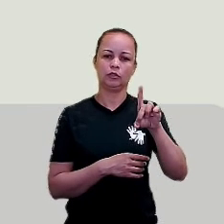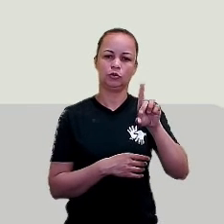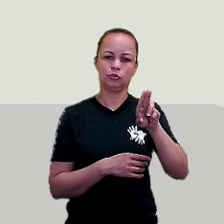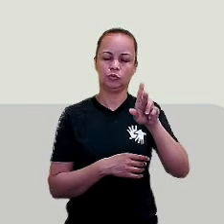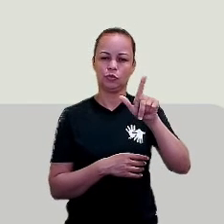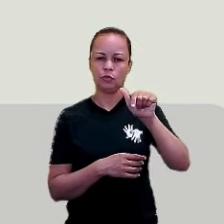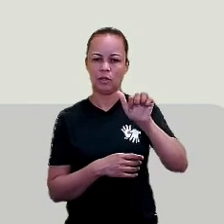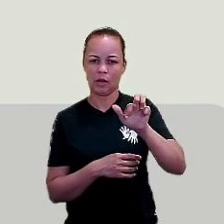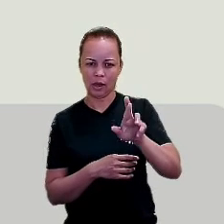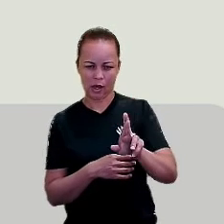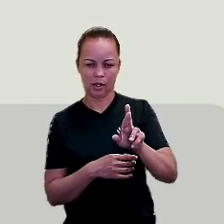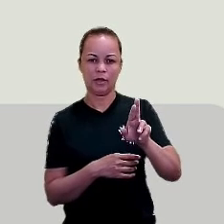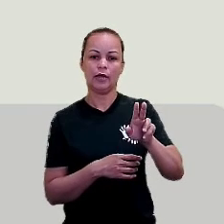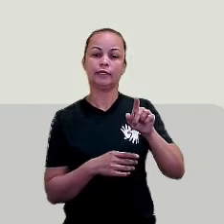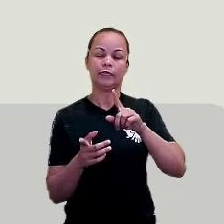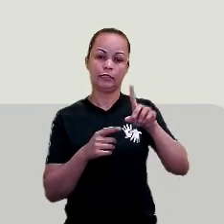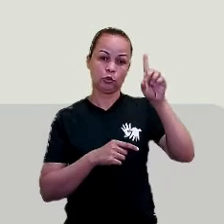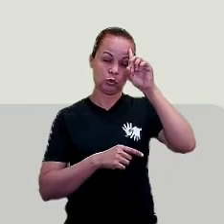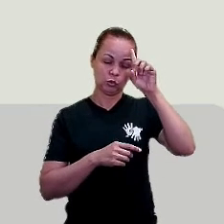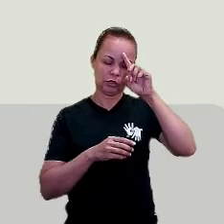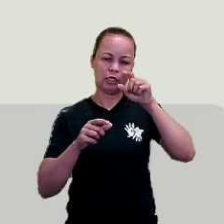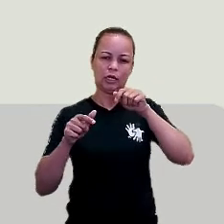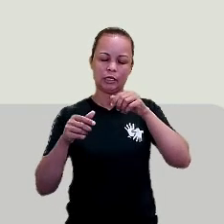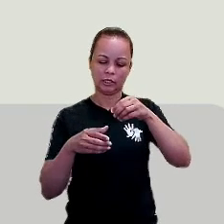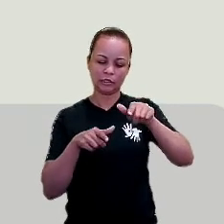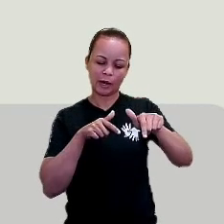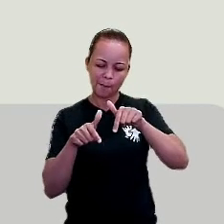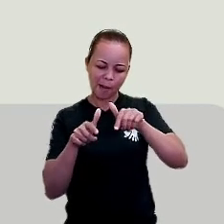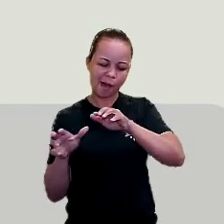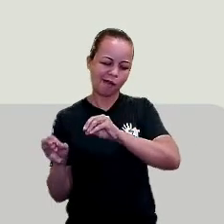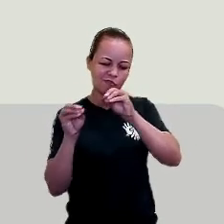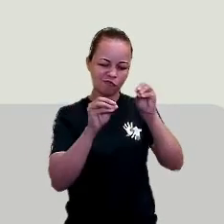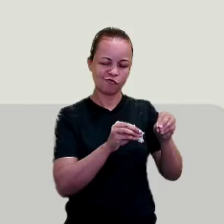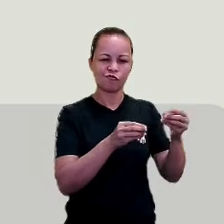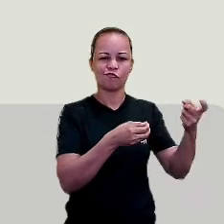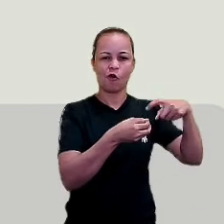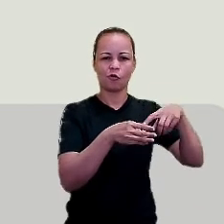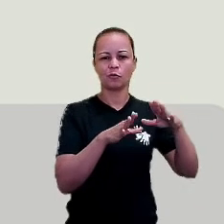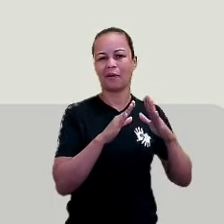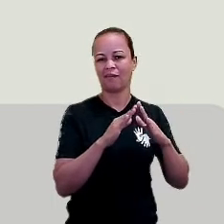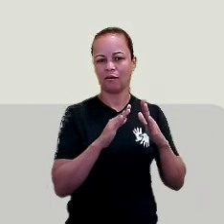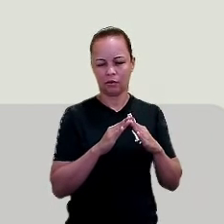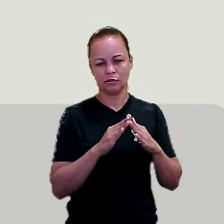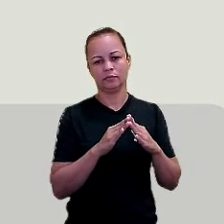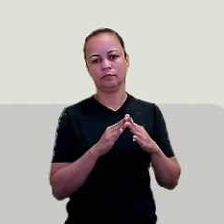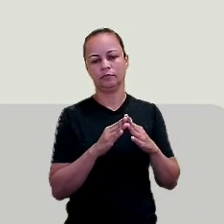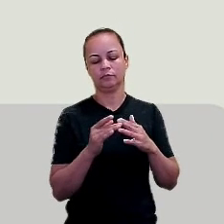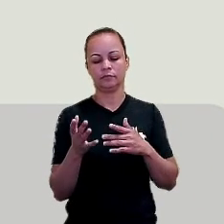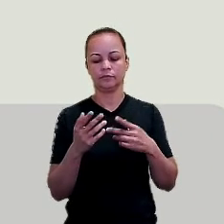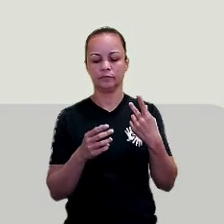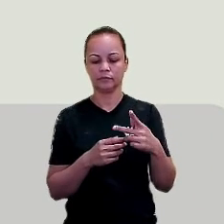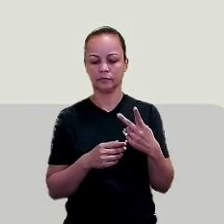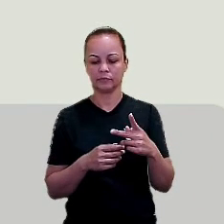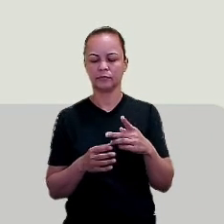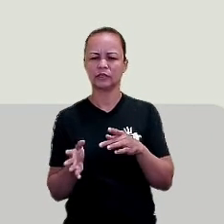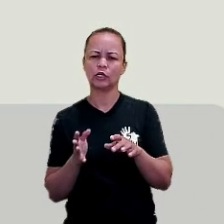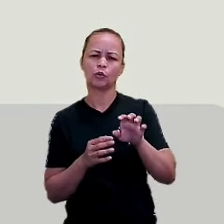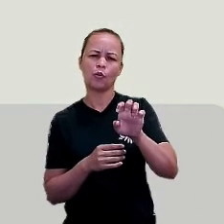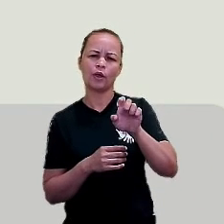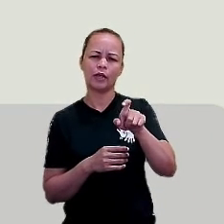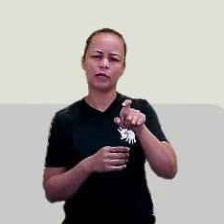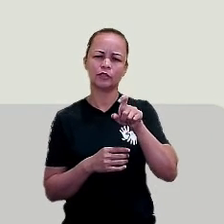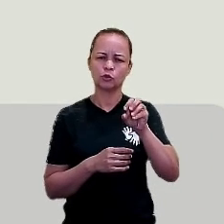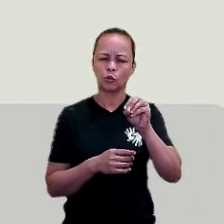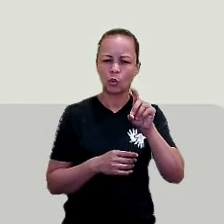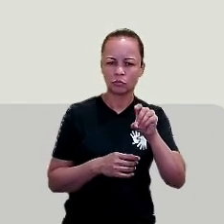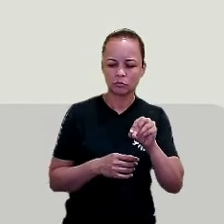e retornamos no mesmo dia é migração pendular. Êxodo rural é quando vamos, não vou dizer definitivamente,